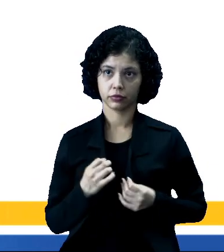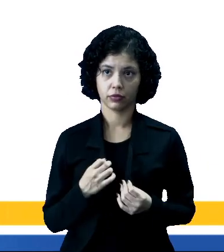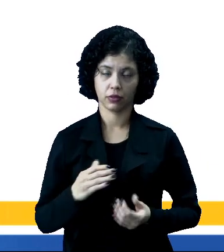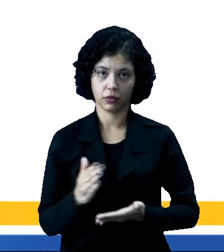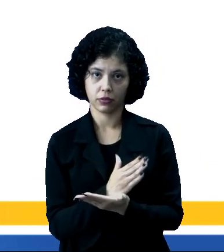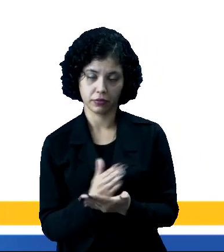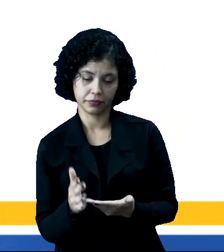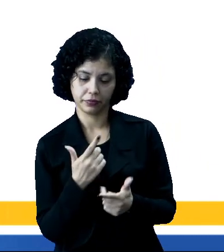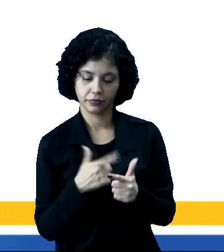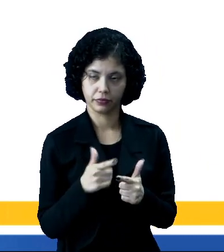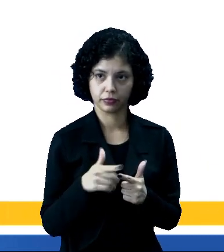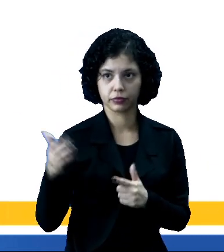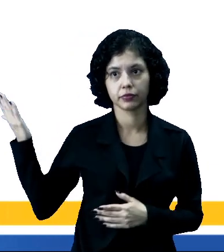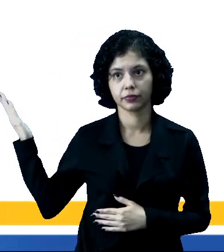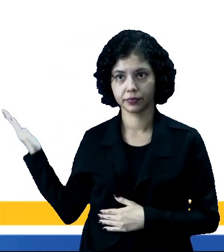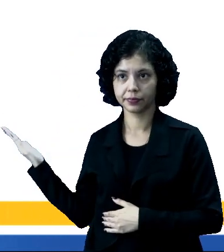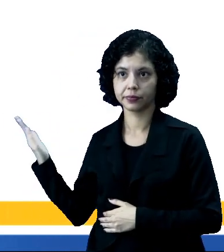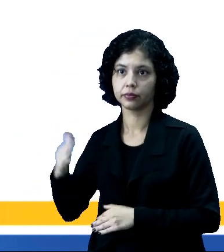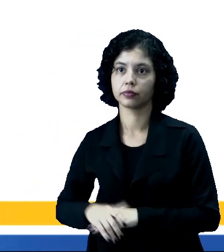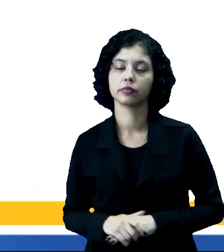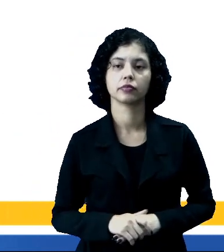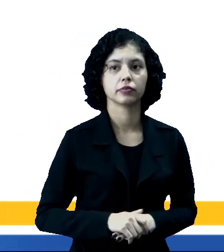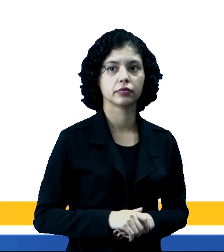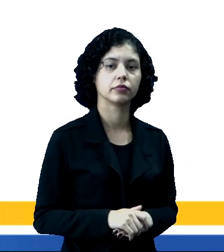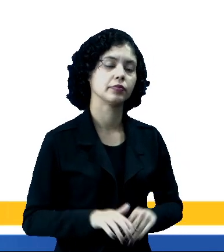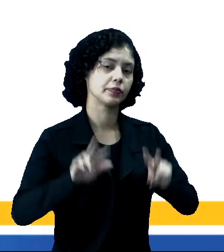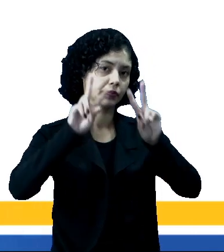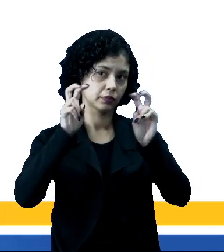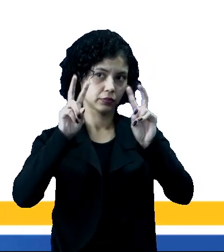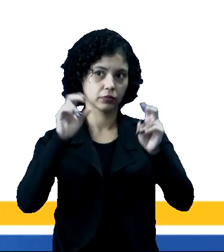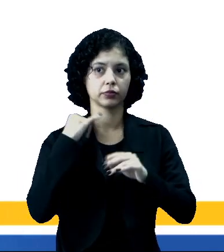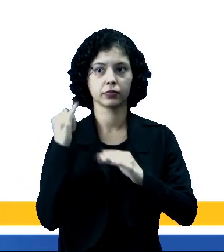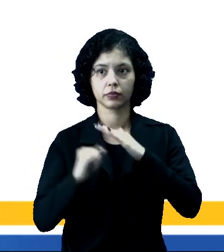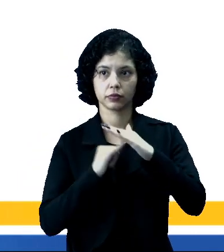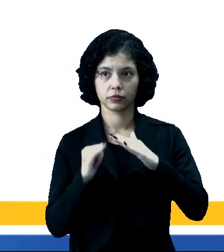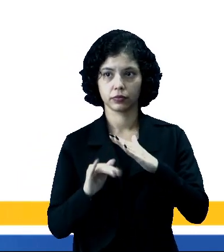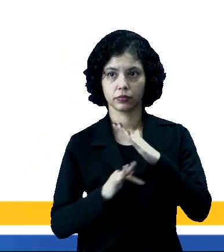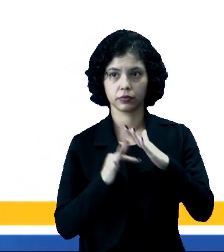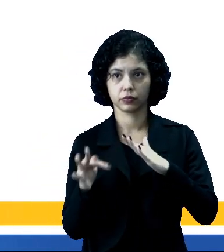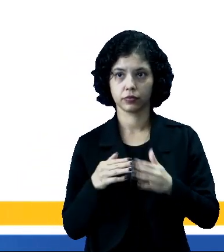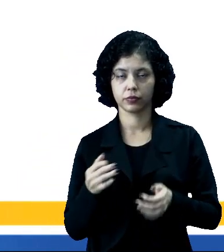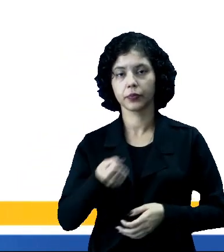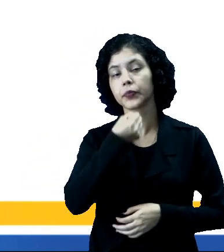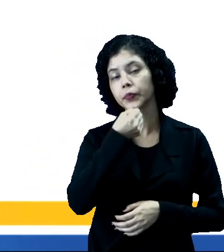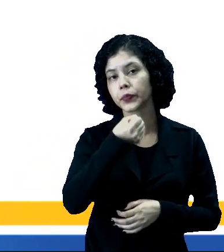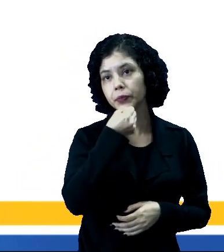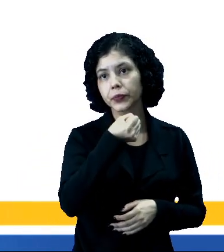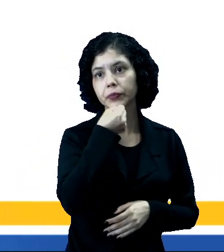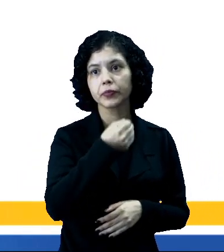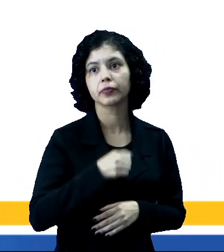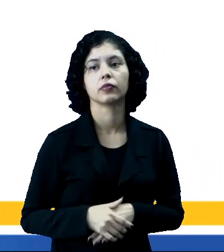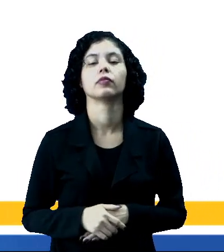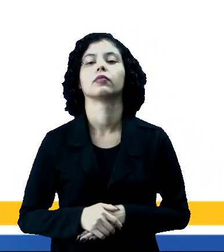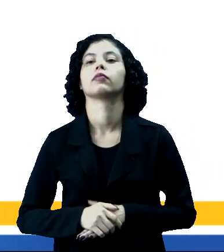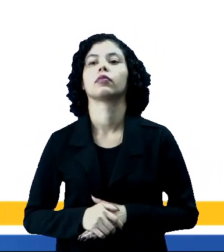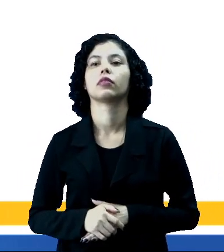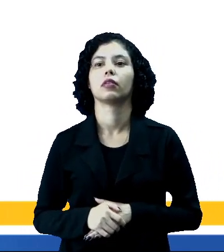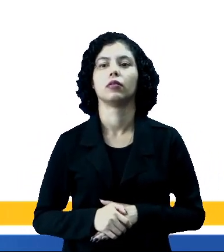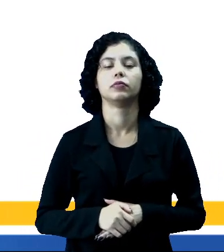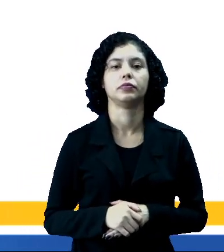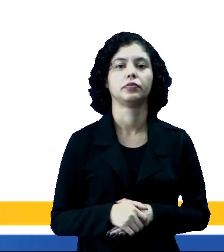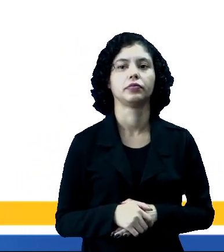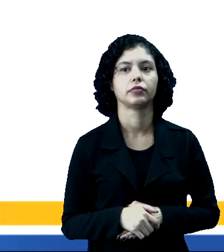temos algumas situações aí, né? Essa situação formal, uma entrevista laboral, a conhecida tal